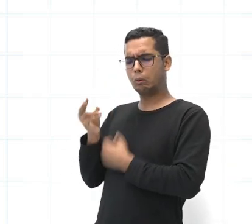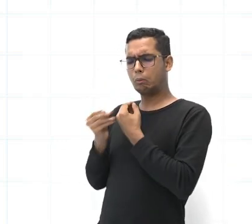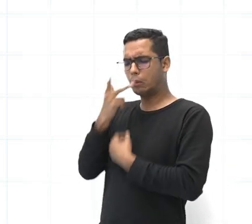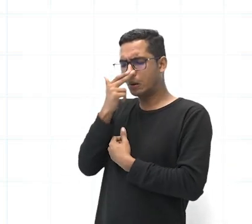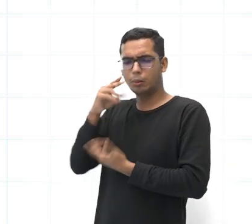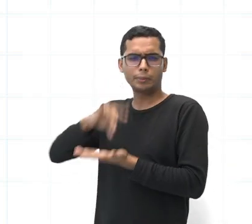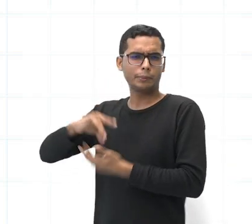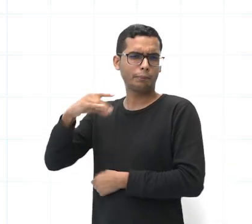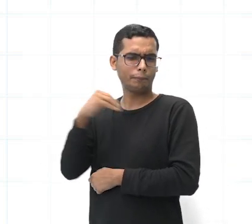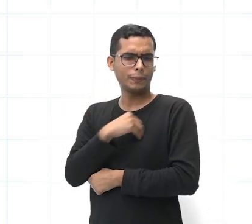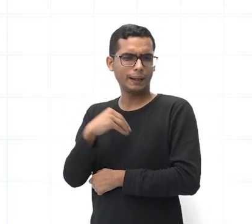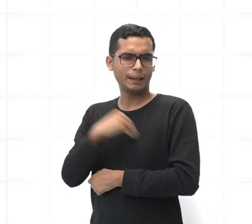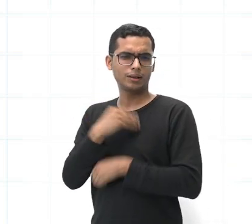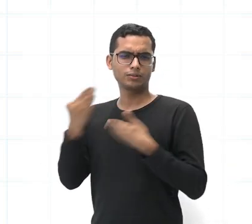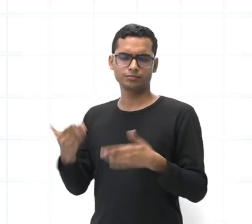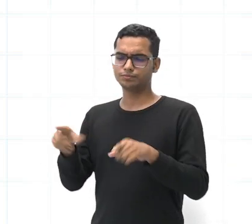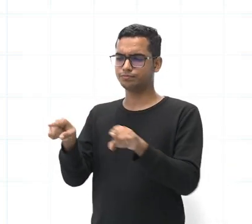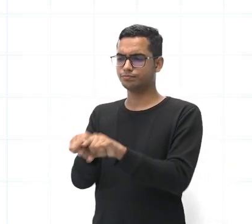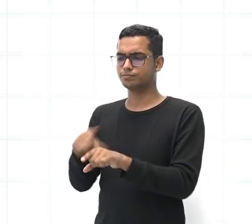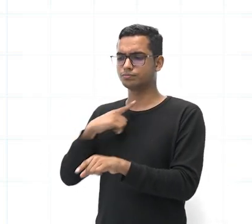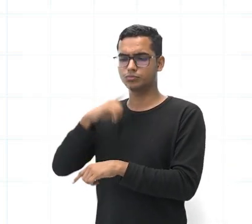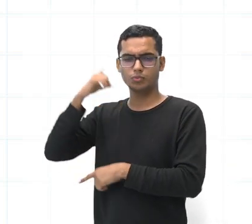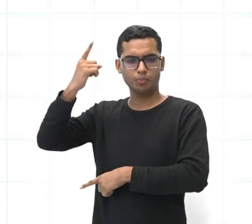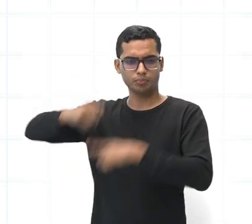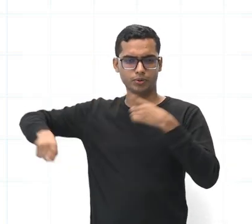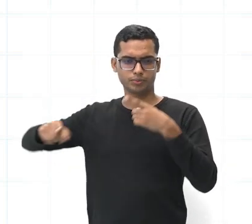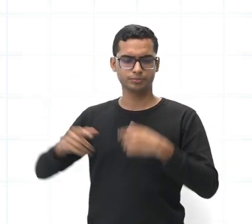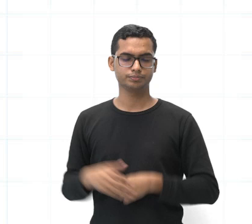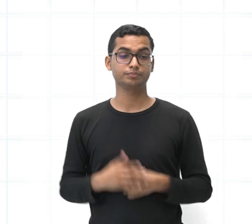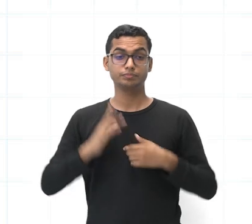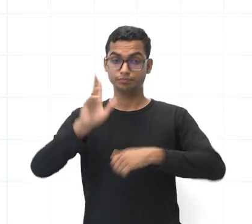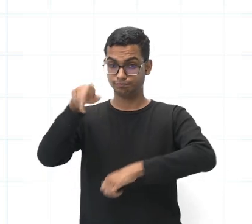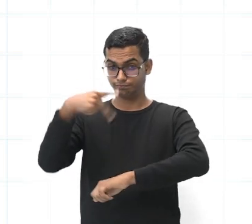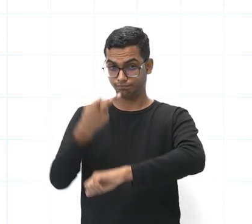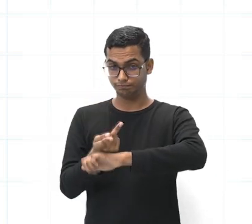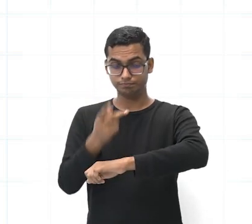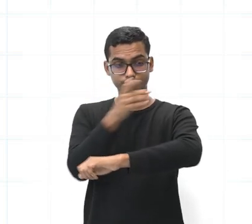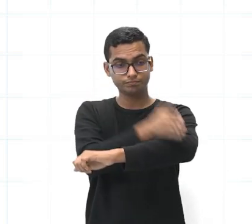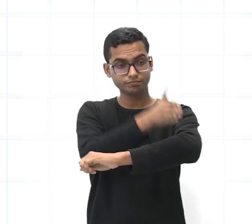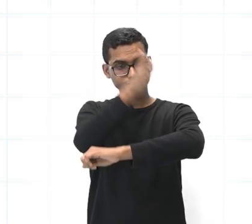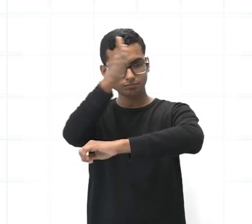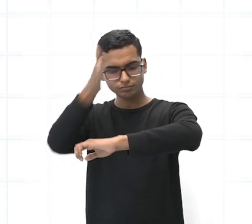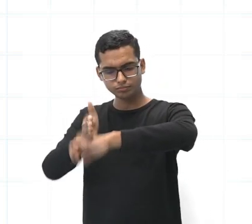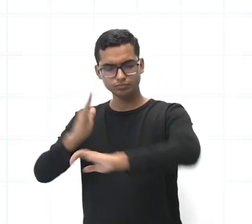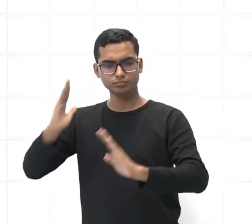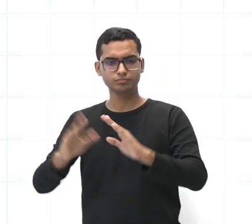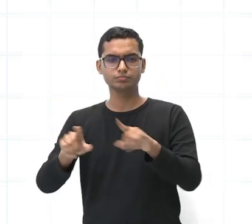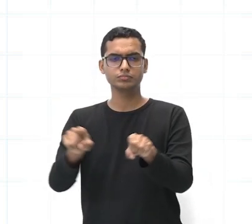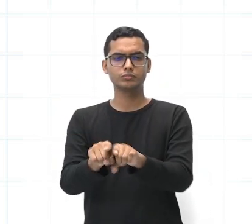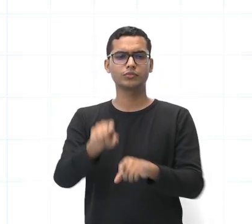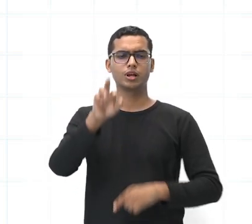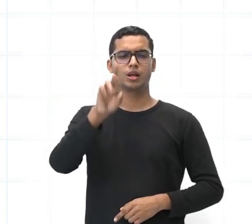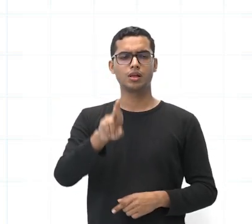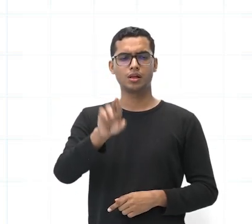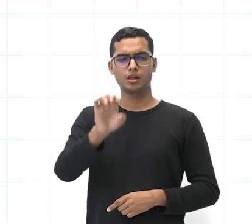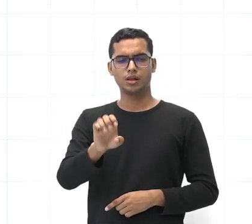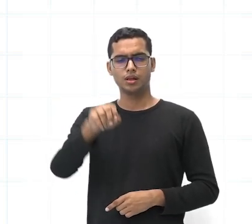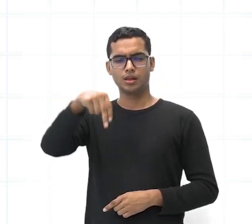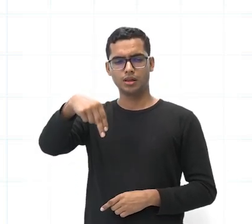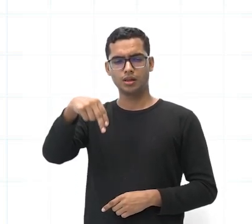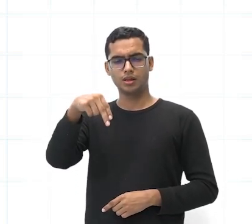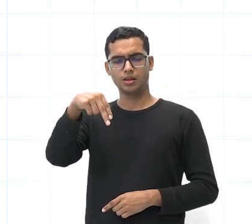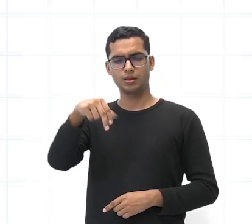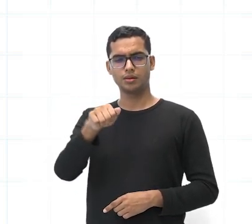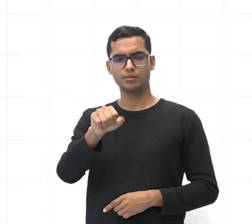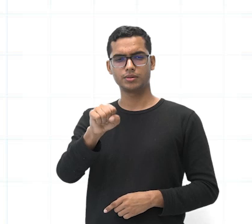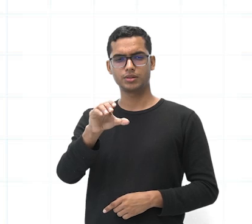força. Mas, passou um pouco na história, a gente chega ali no Renascimento, onde a natação volta a ser